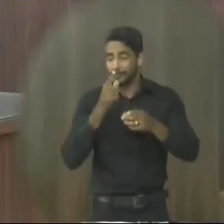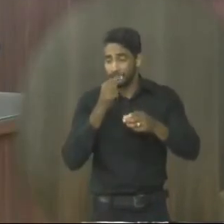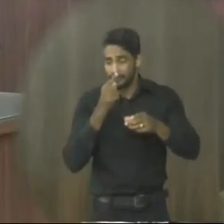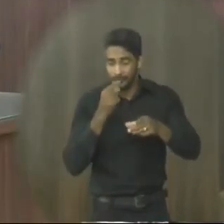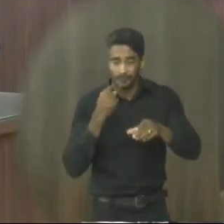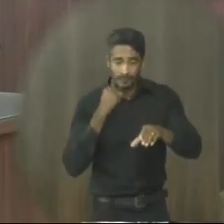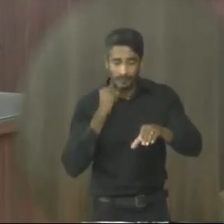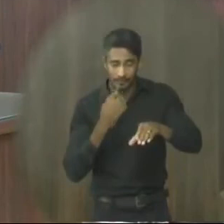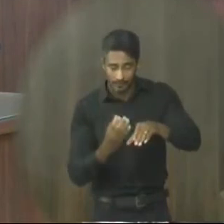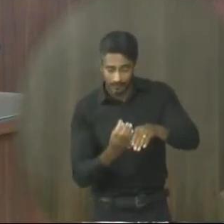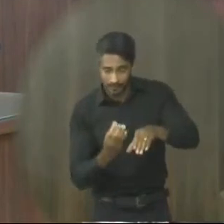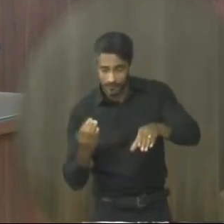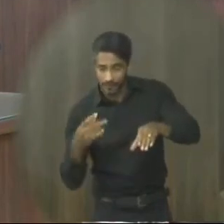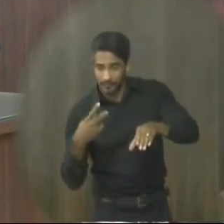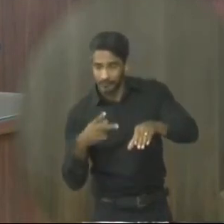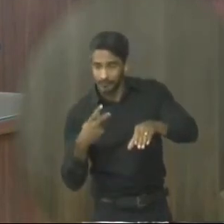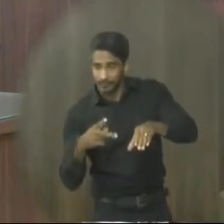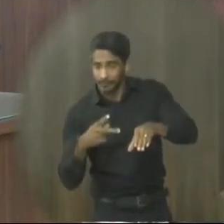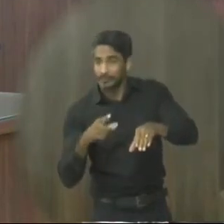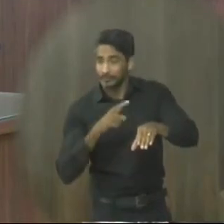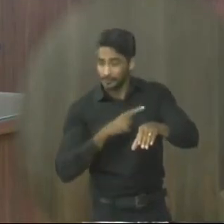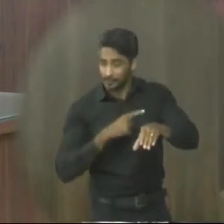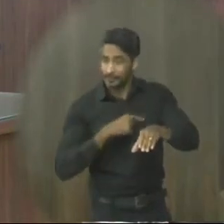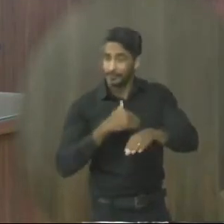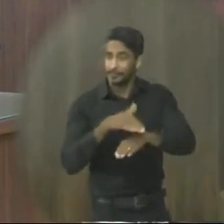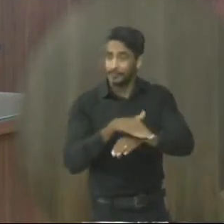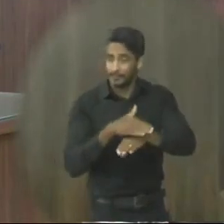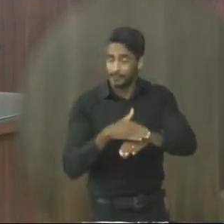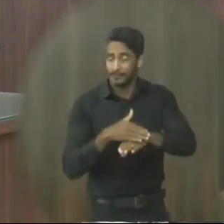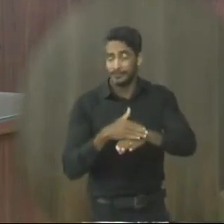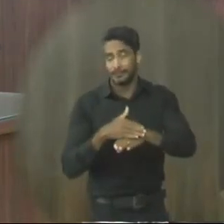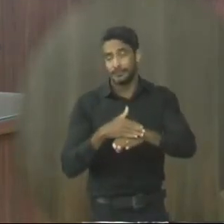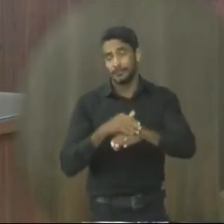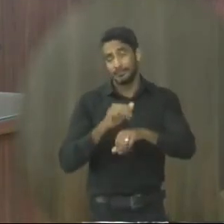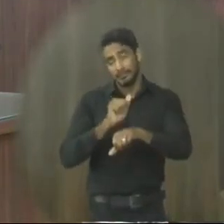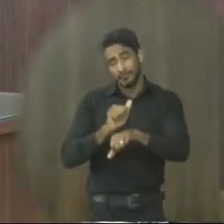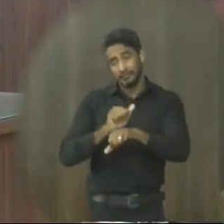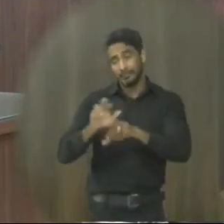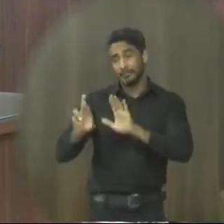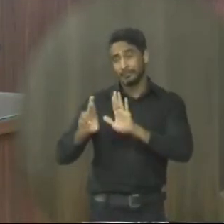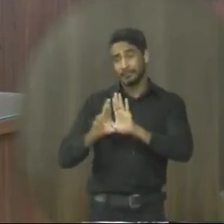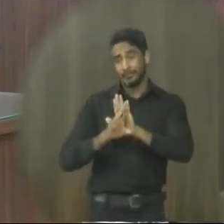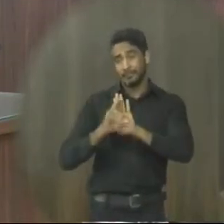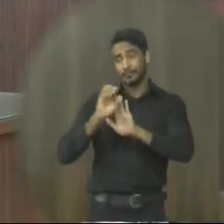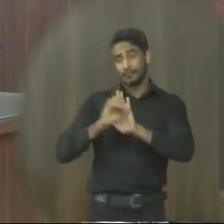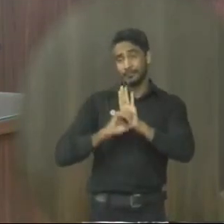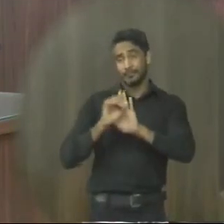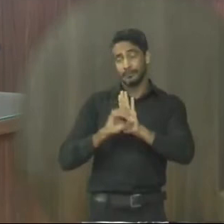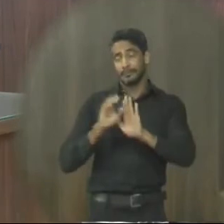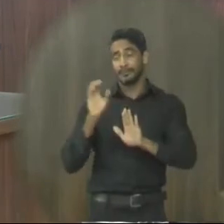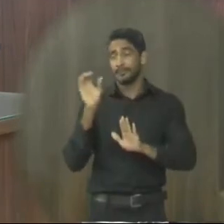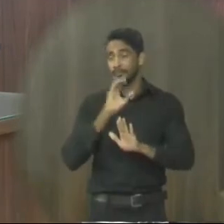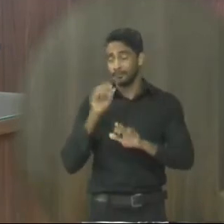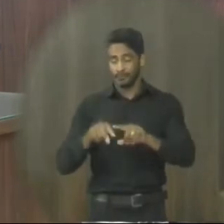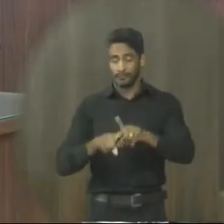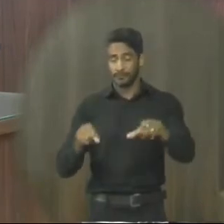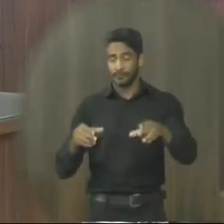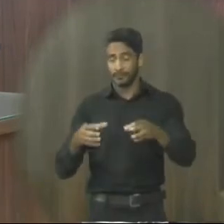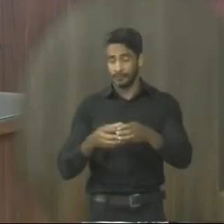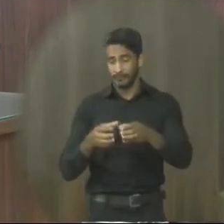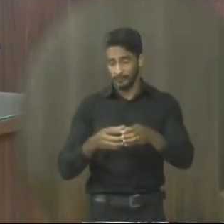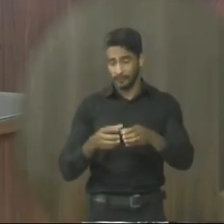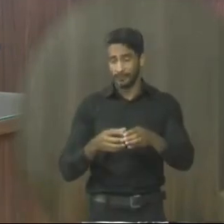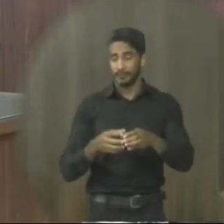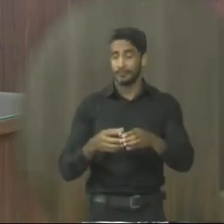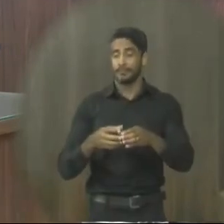que nela se encontra. Aguardando a resposta a este ofício em tempo rápido. Sala de sessões, 18 de